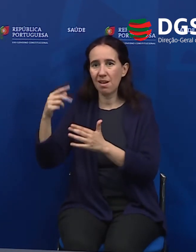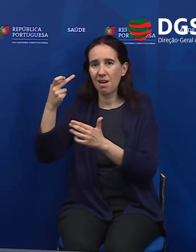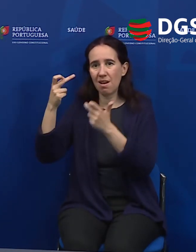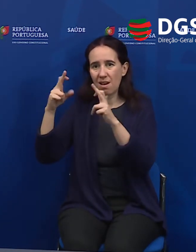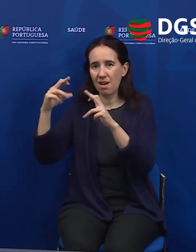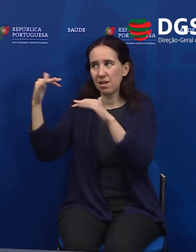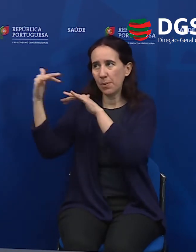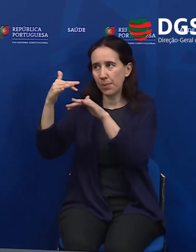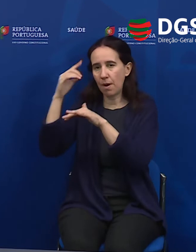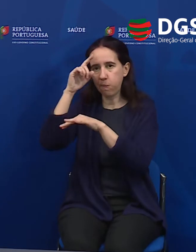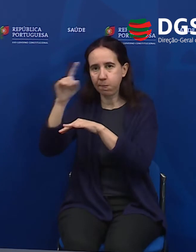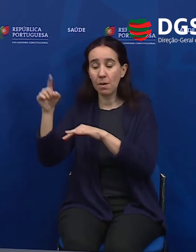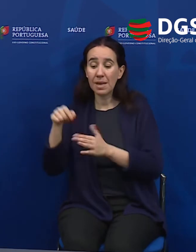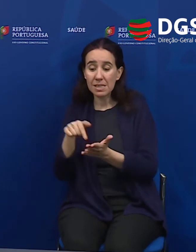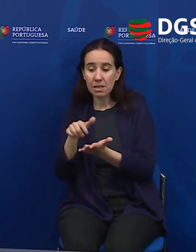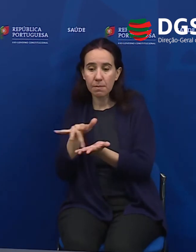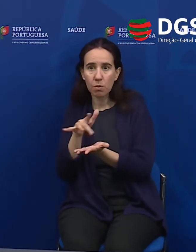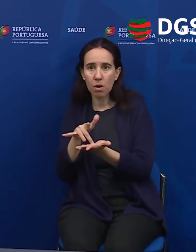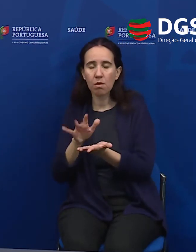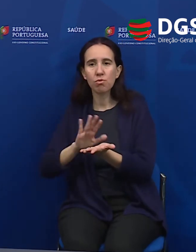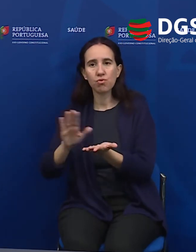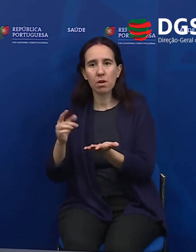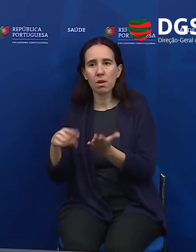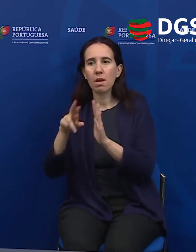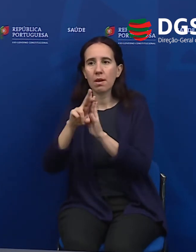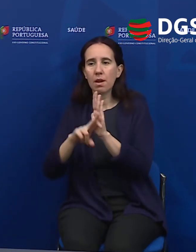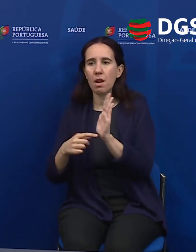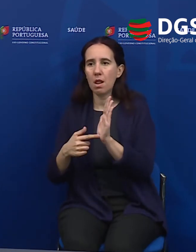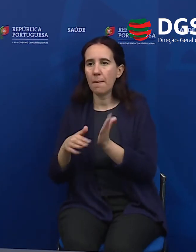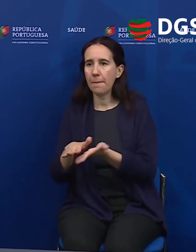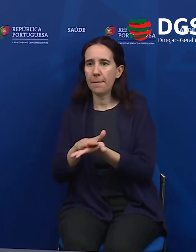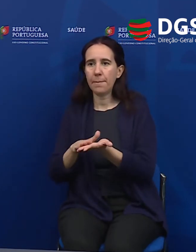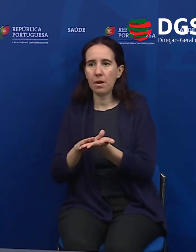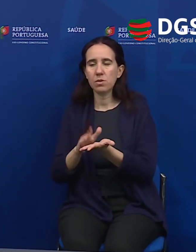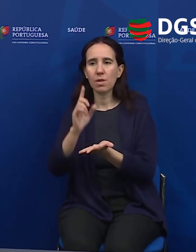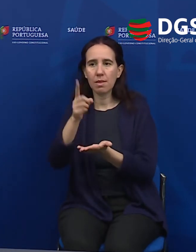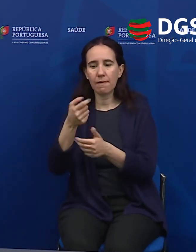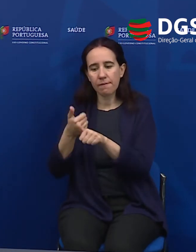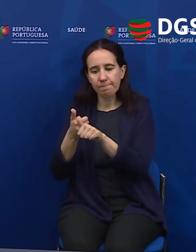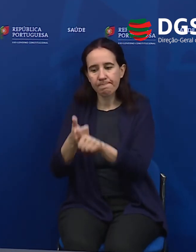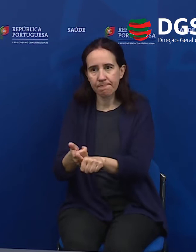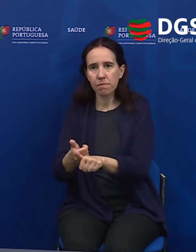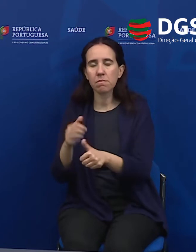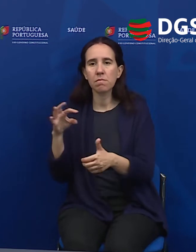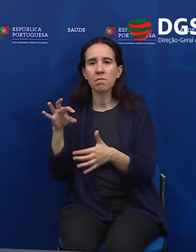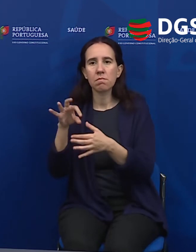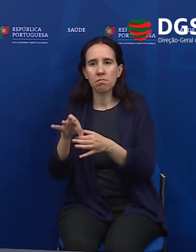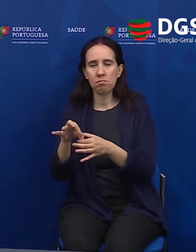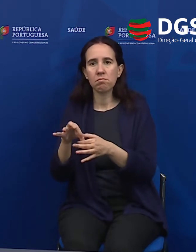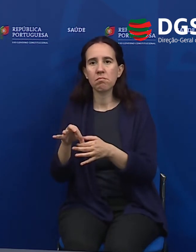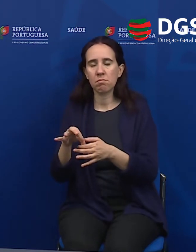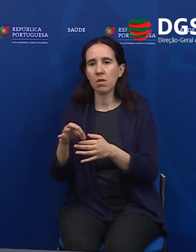condicionados, obviamente que este manual já tem as regras básicas que devem ser observadas em relação